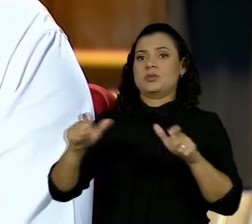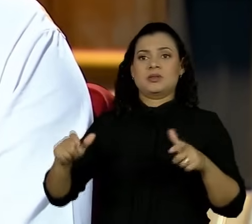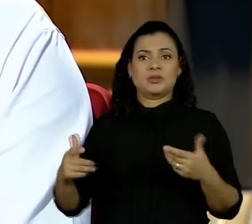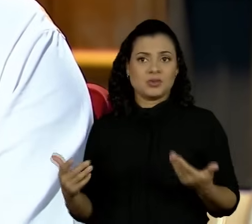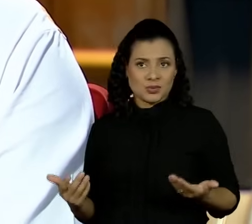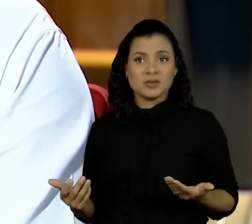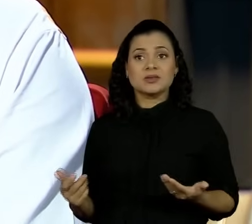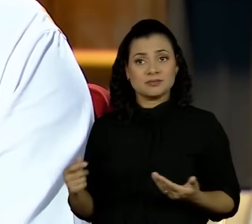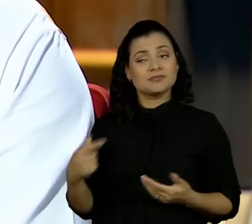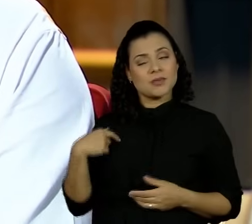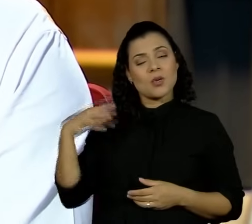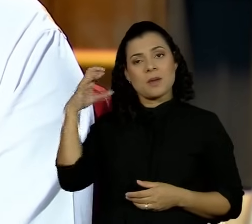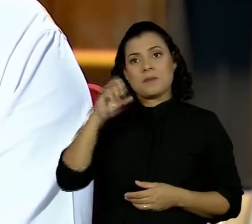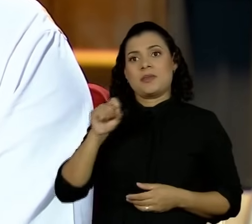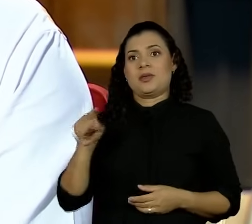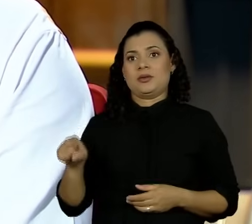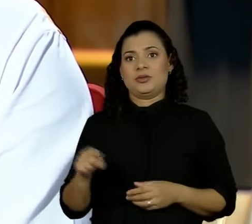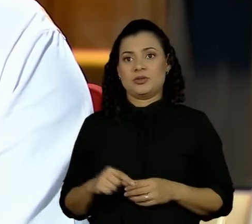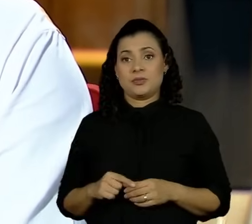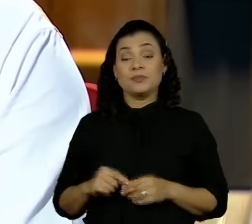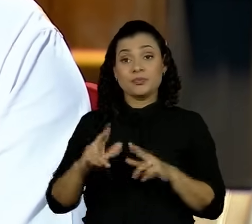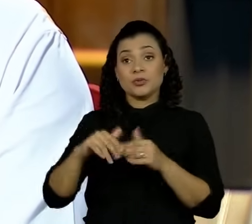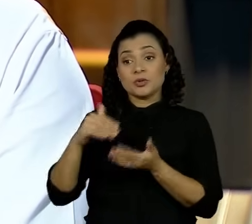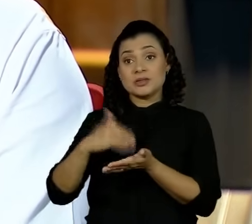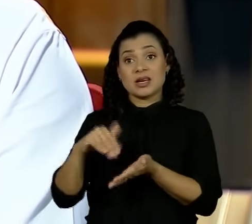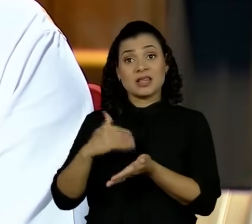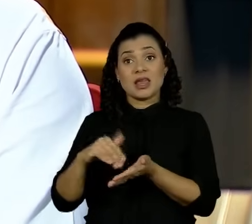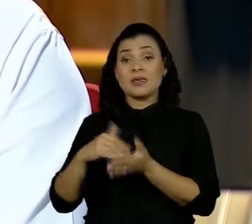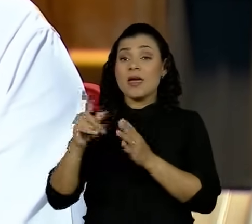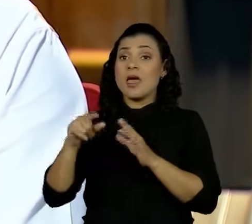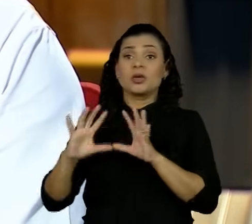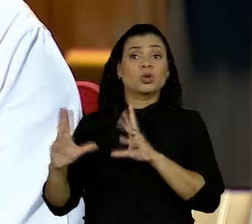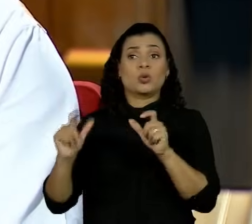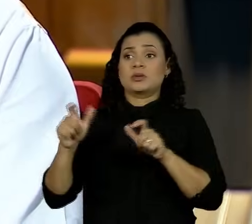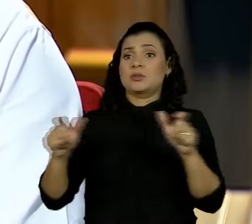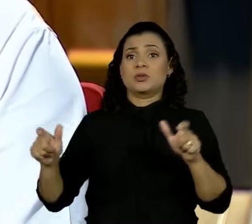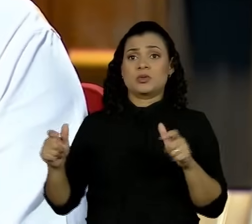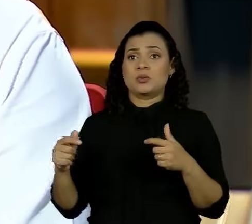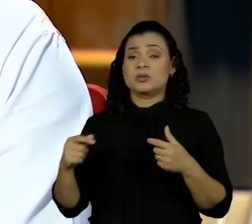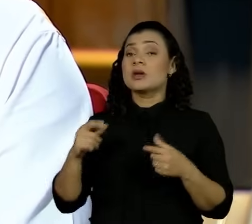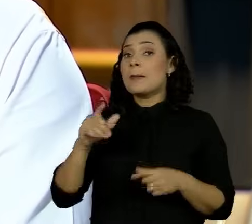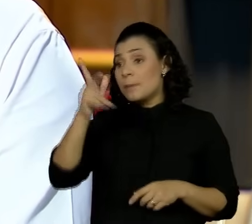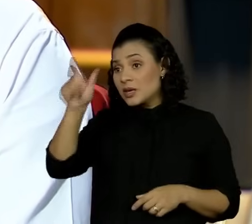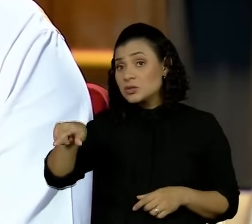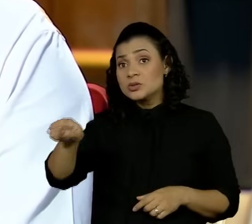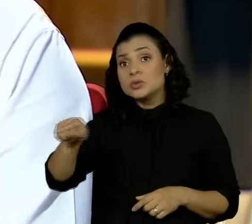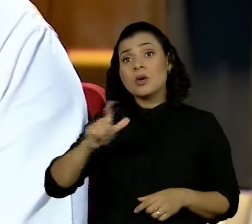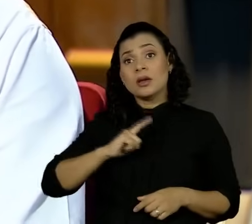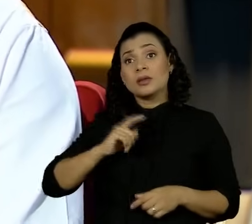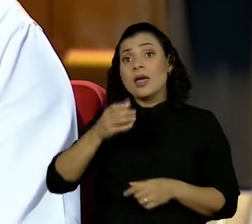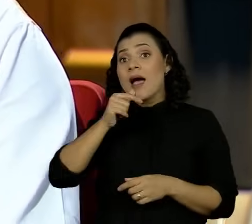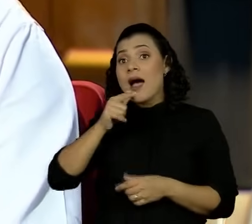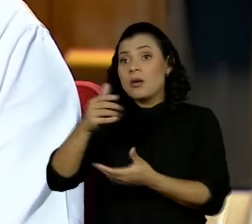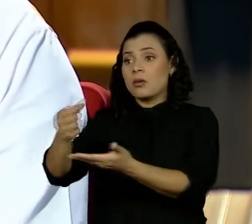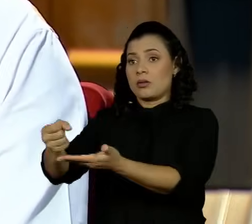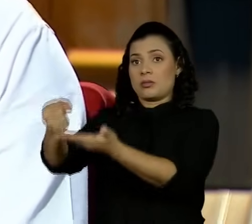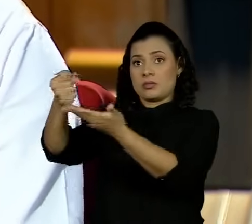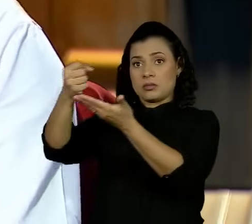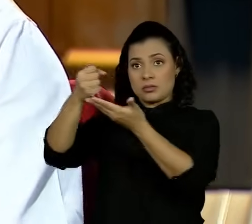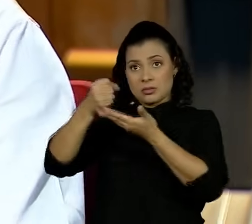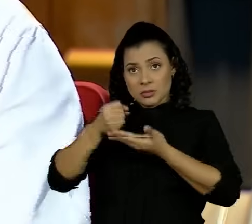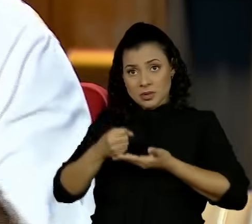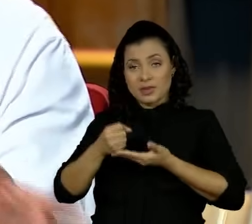Então, eu falo que a secretaria é de todo mundo, né? Desde quem traz a água para mim, né? Que é né?